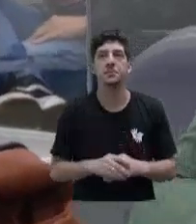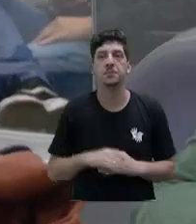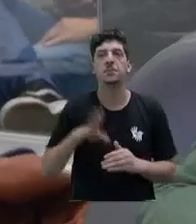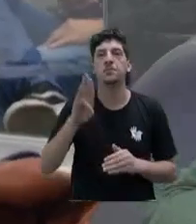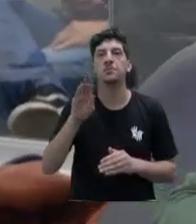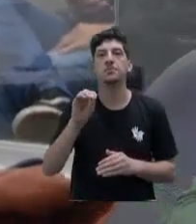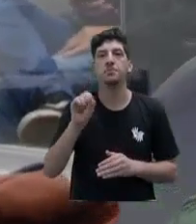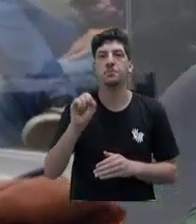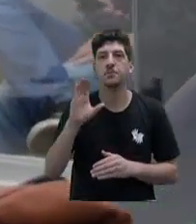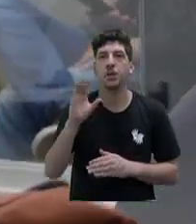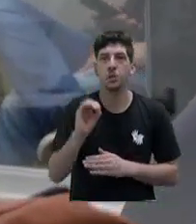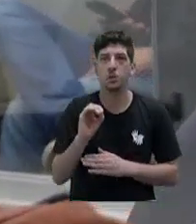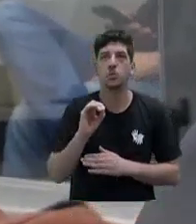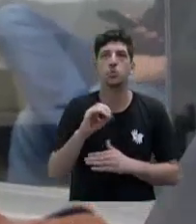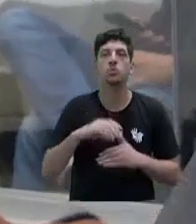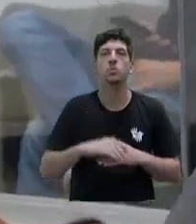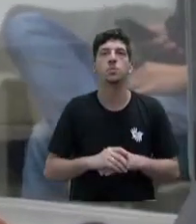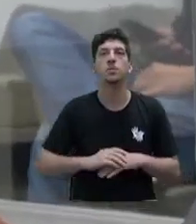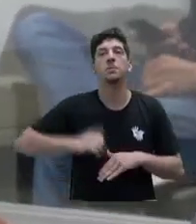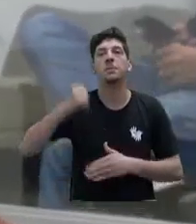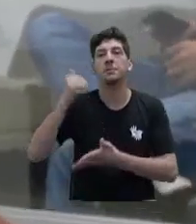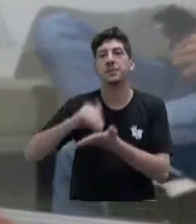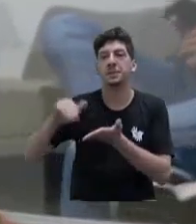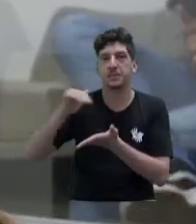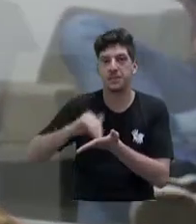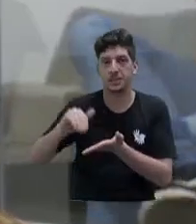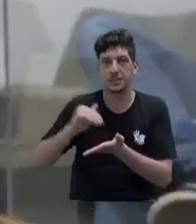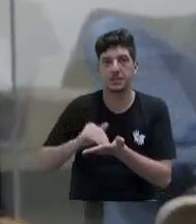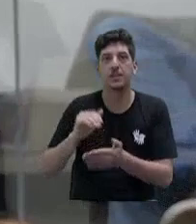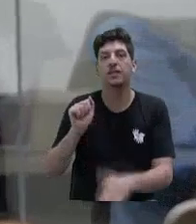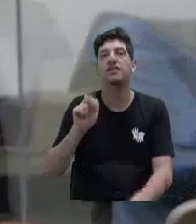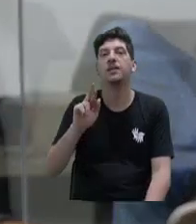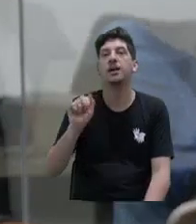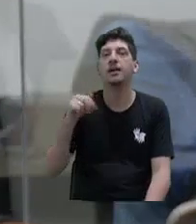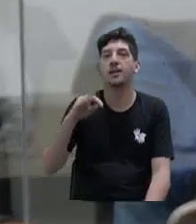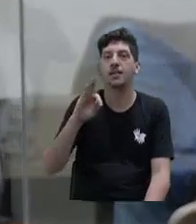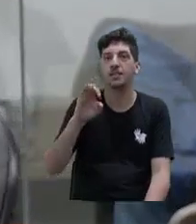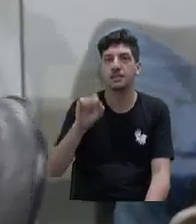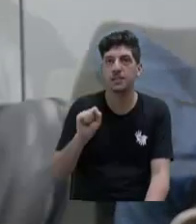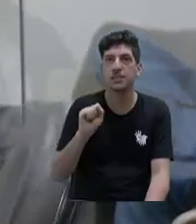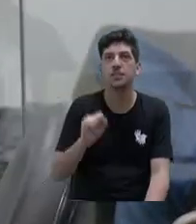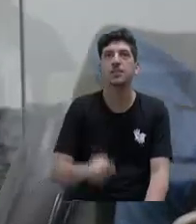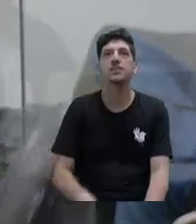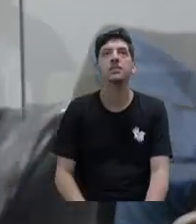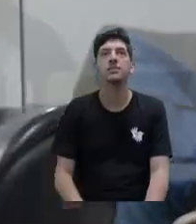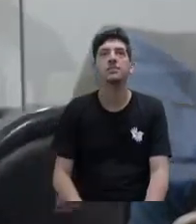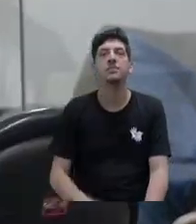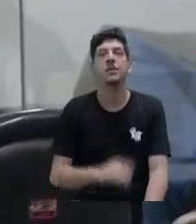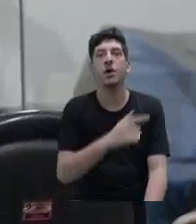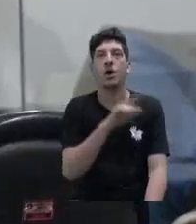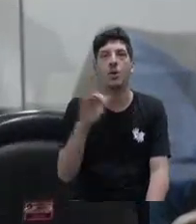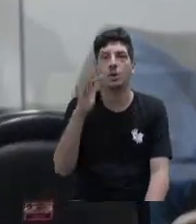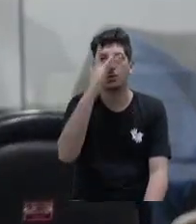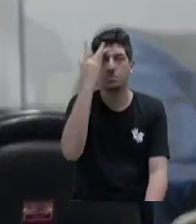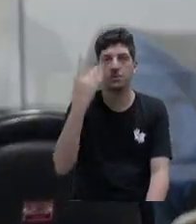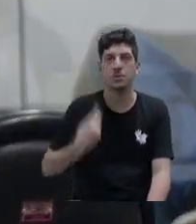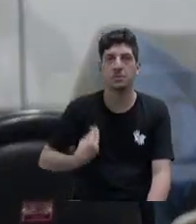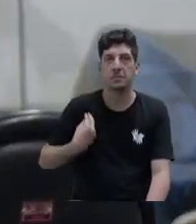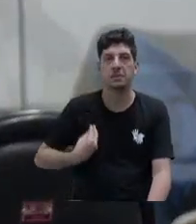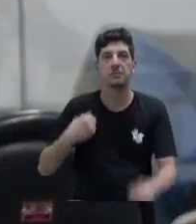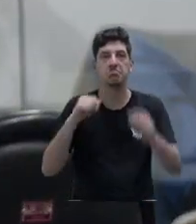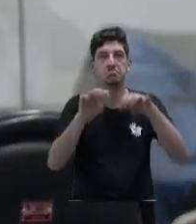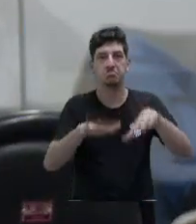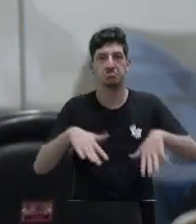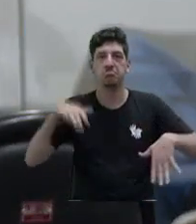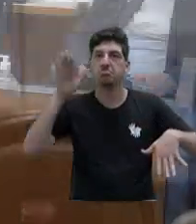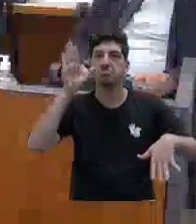Bosco, nosso primeiro secretário, Arantes, aos demais presentes conosco,